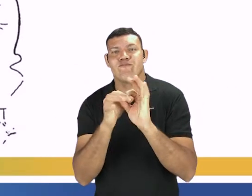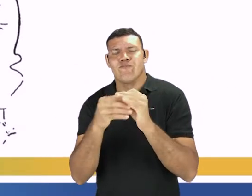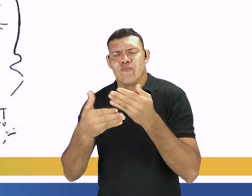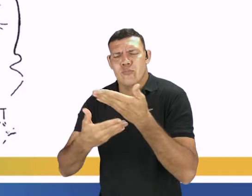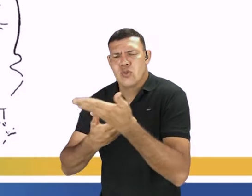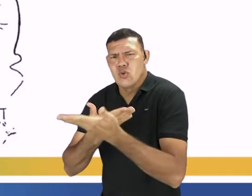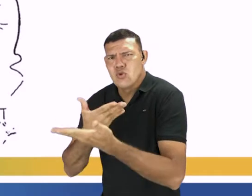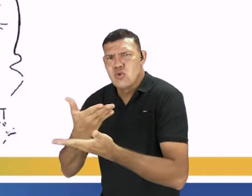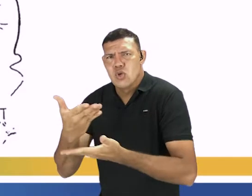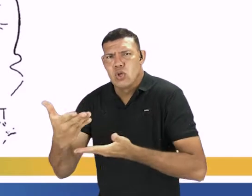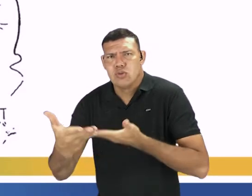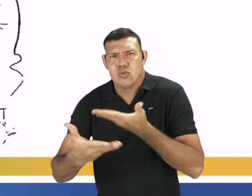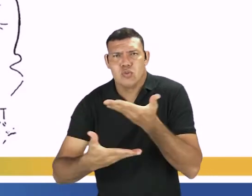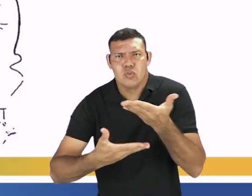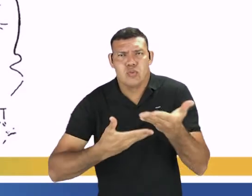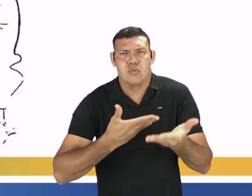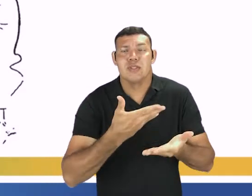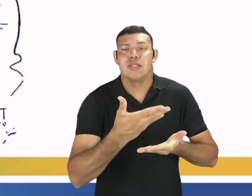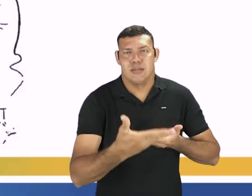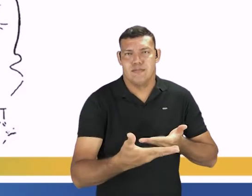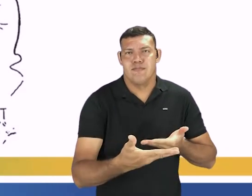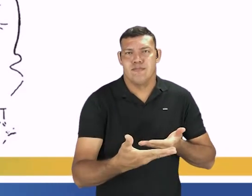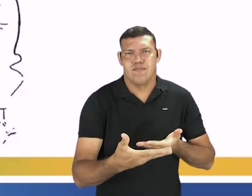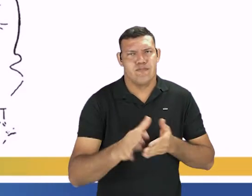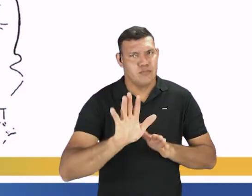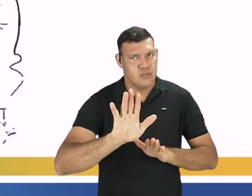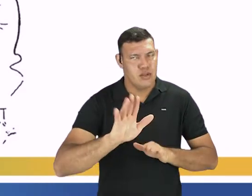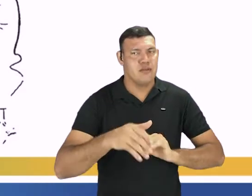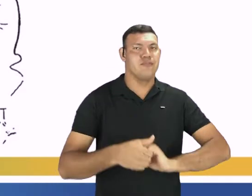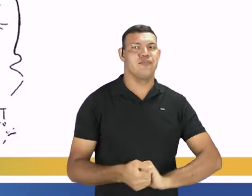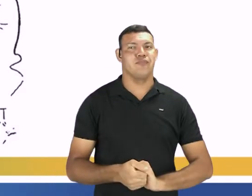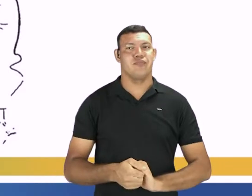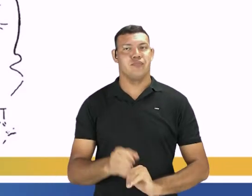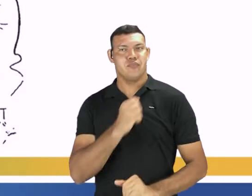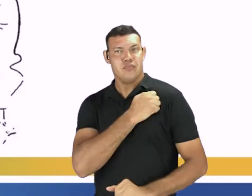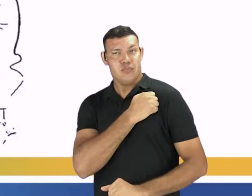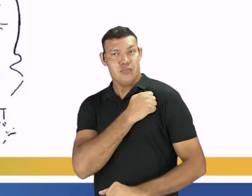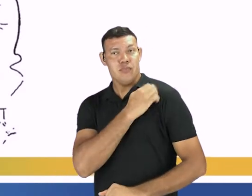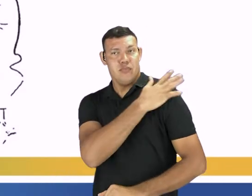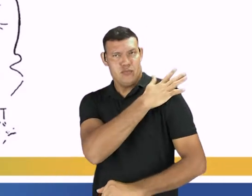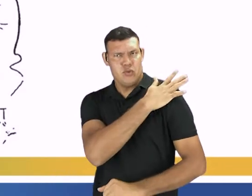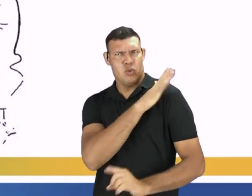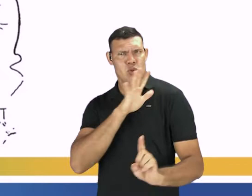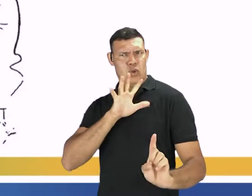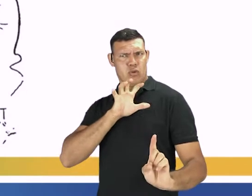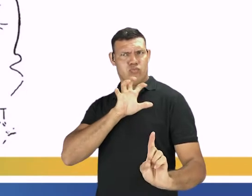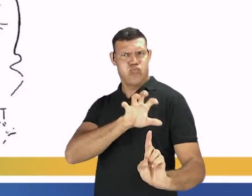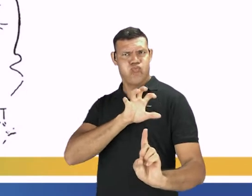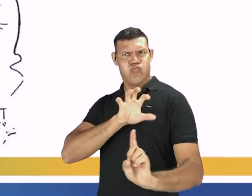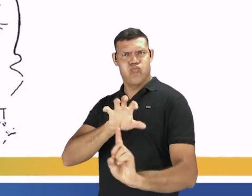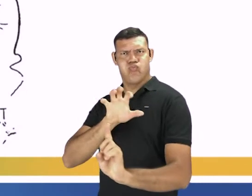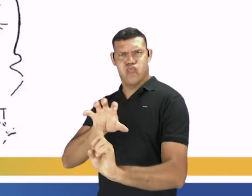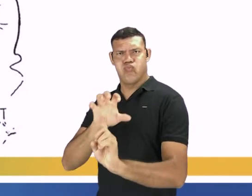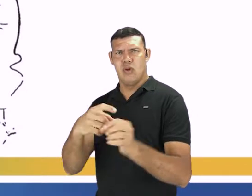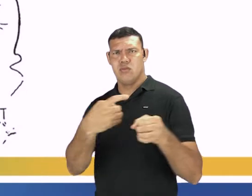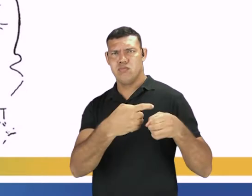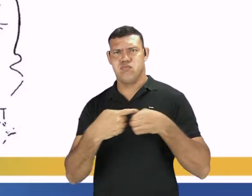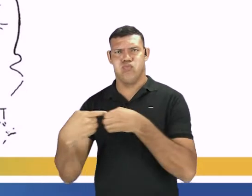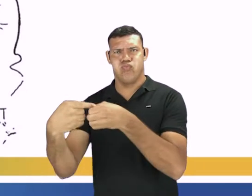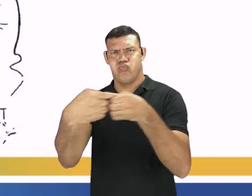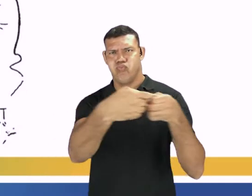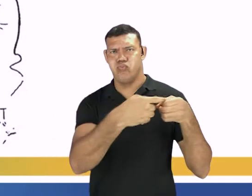ela funcionava da seguinte maneira. O coronel mais influente e poderoso de cada município ou